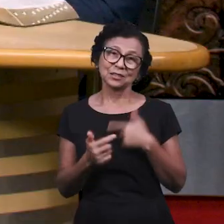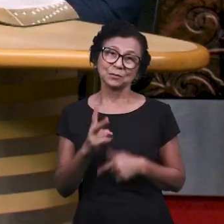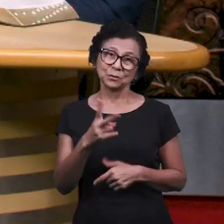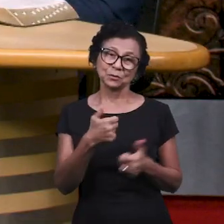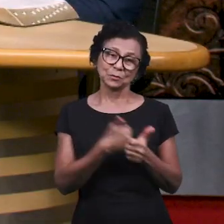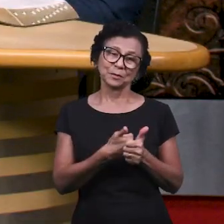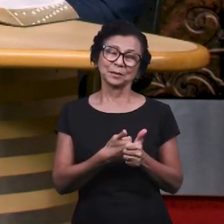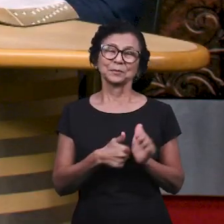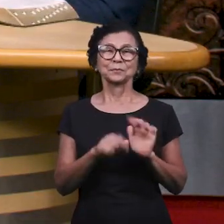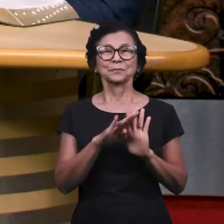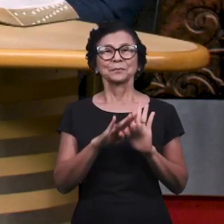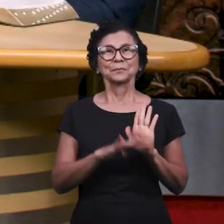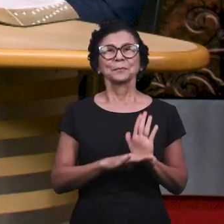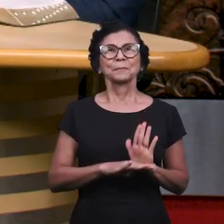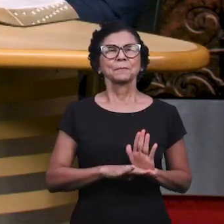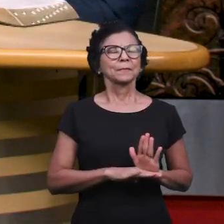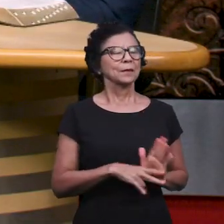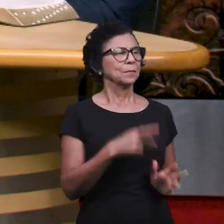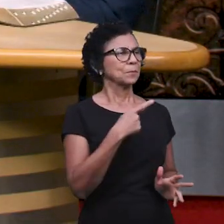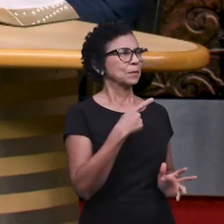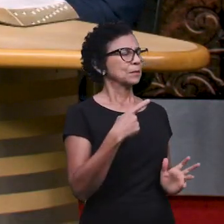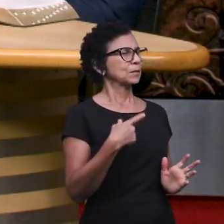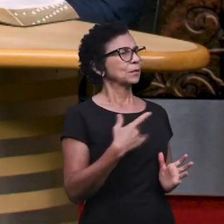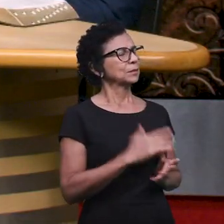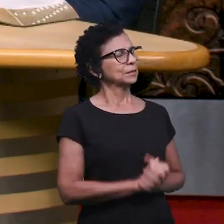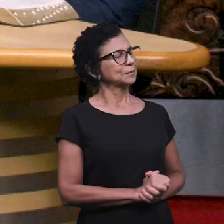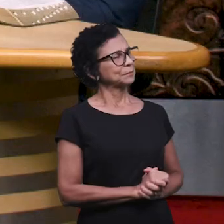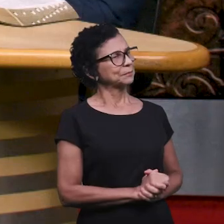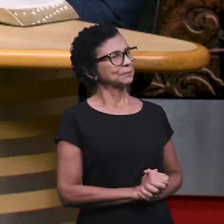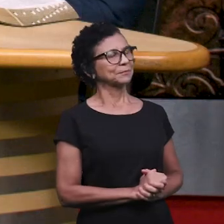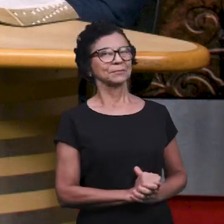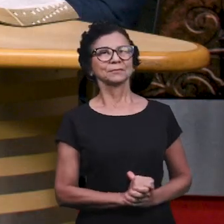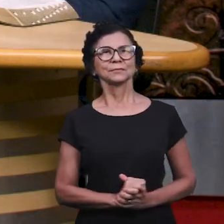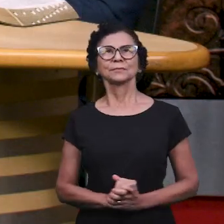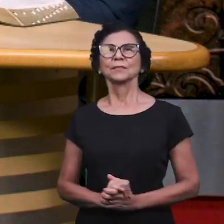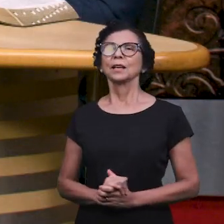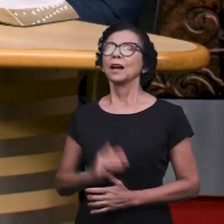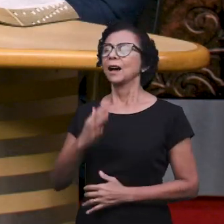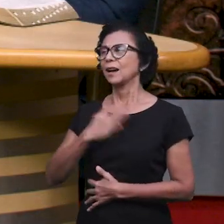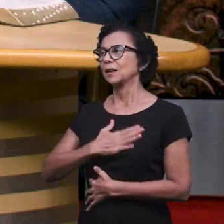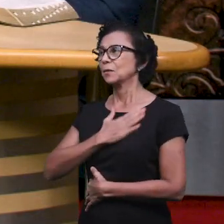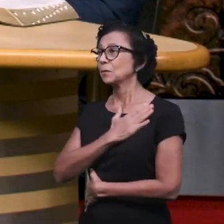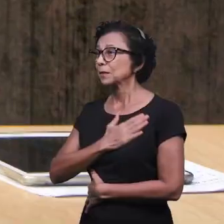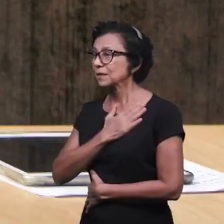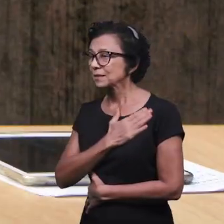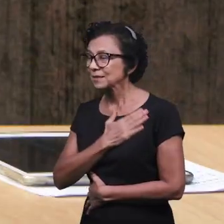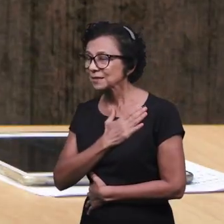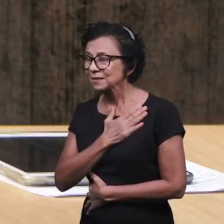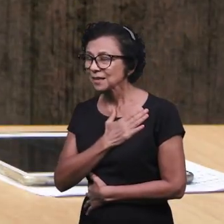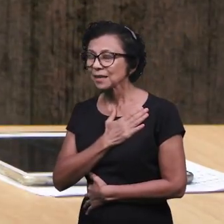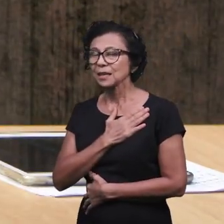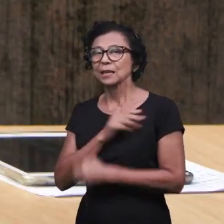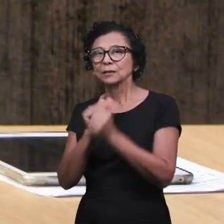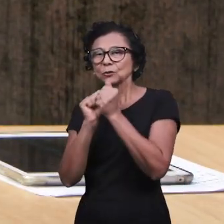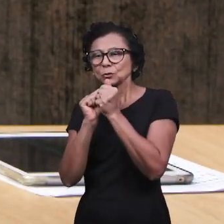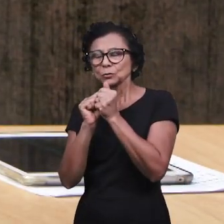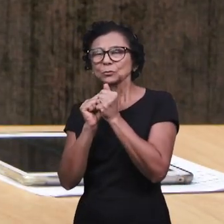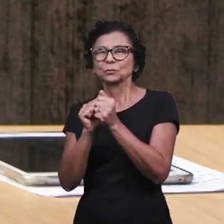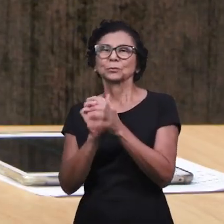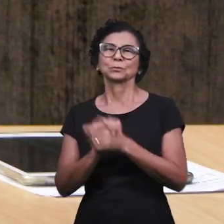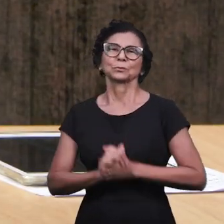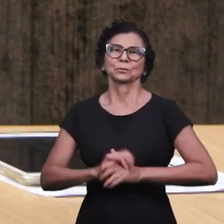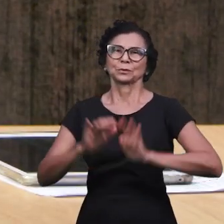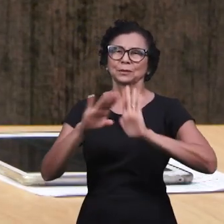Pastor Guilherme, as suas considerações finais. Pastor, é uma satisfação estarmos juntos no início dessa jornada,